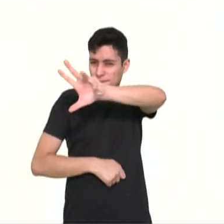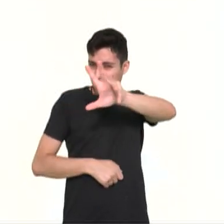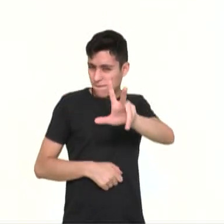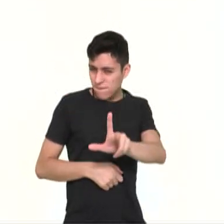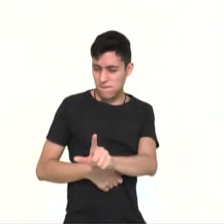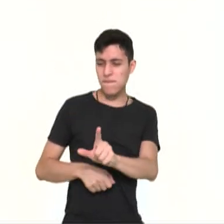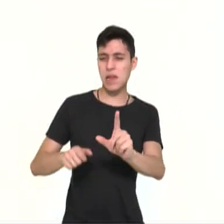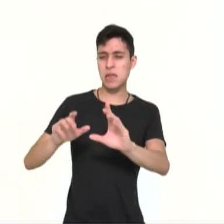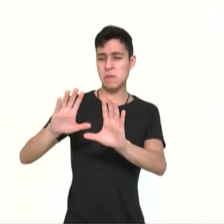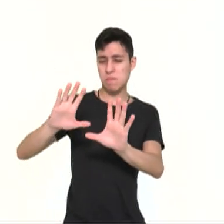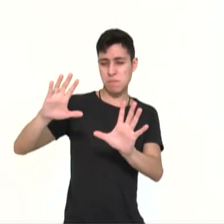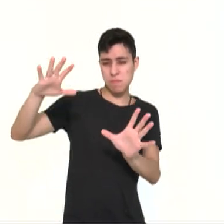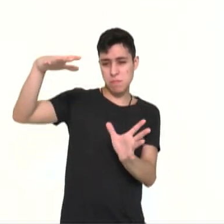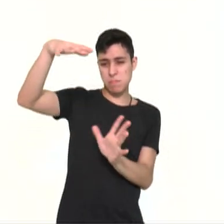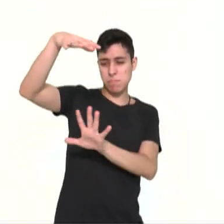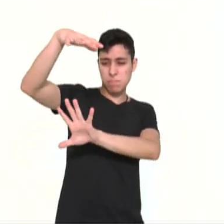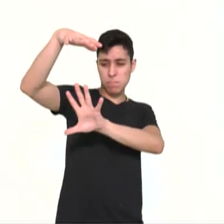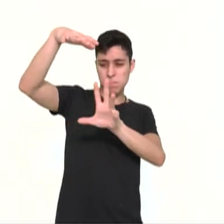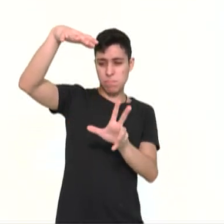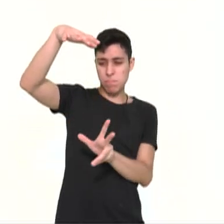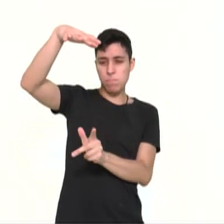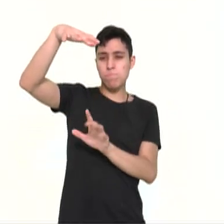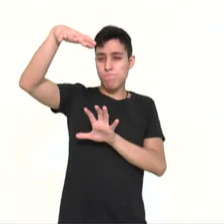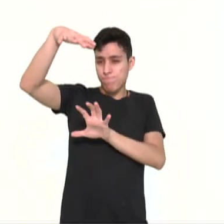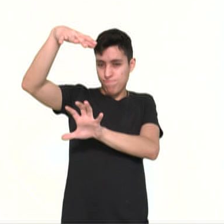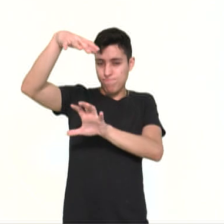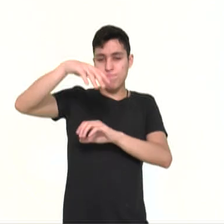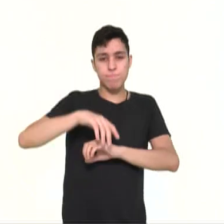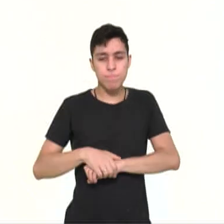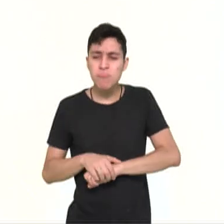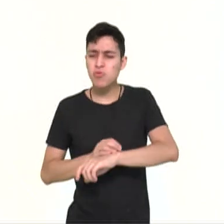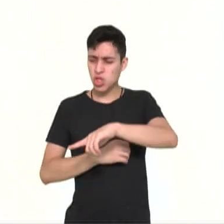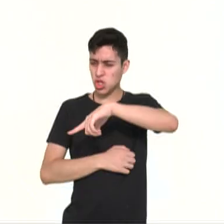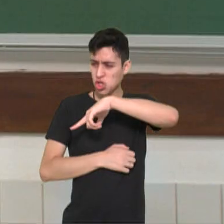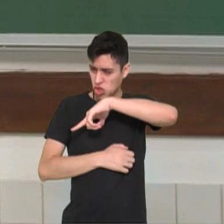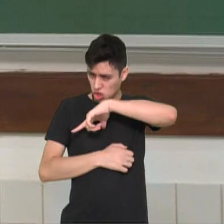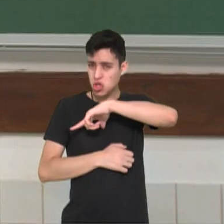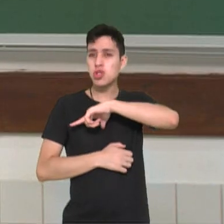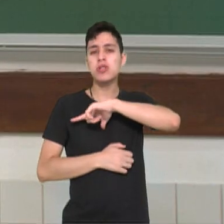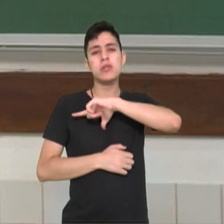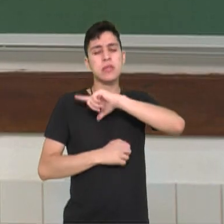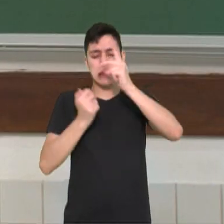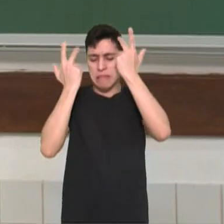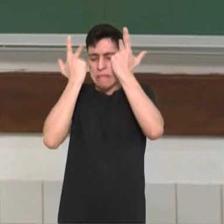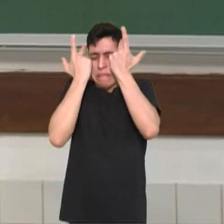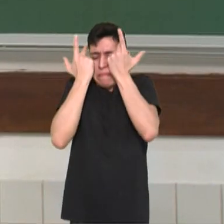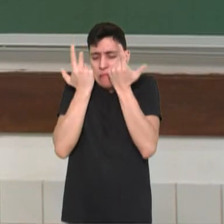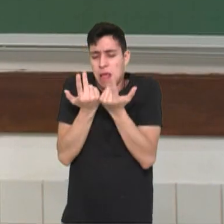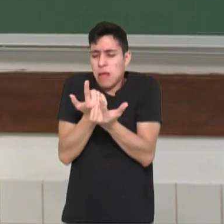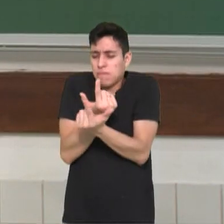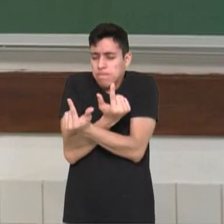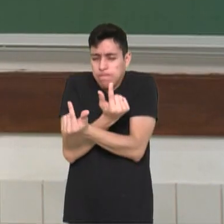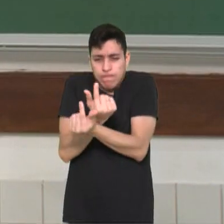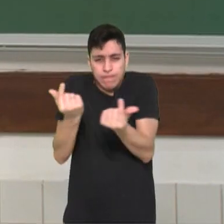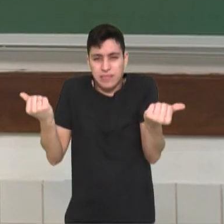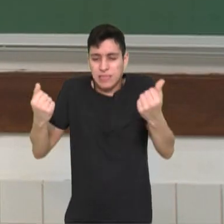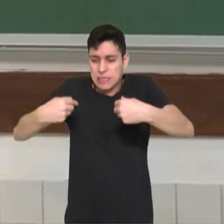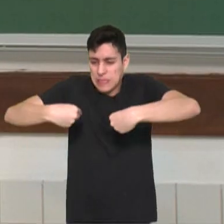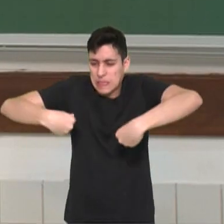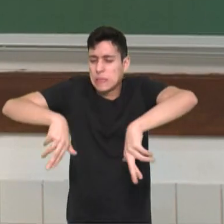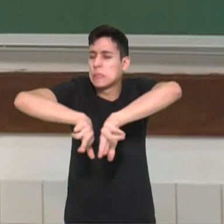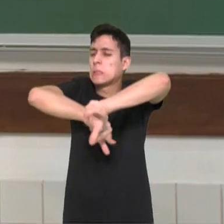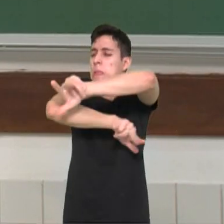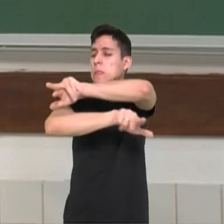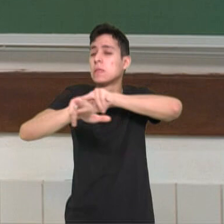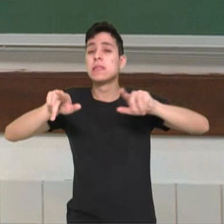e extremamente rico em além de riqueza natural, o continente africano ele é muito rico em